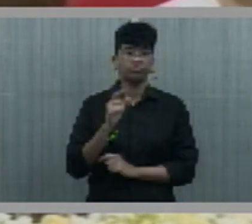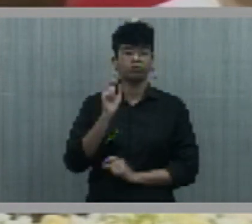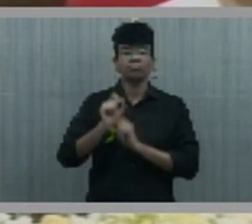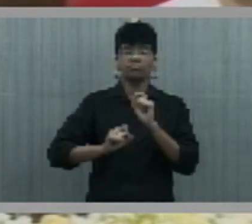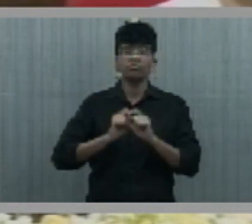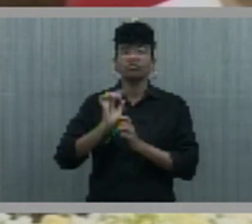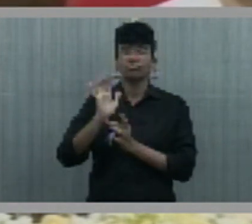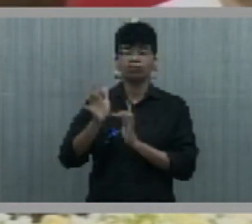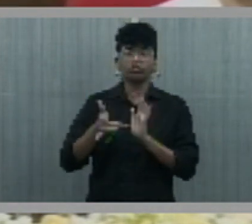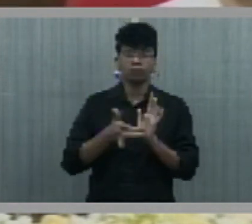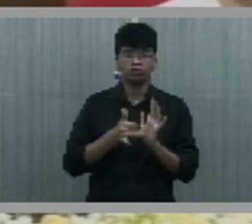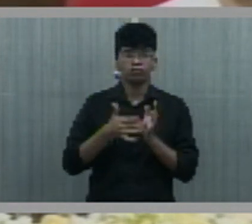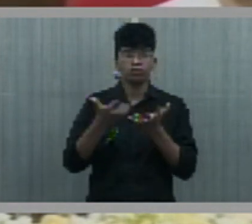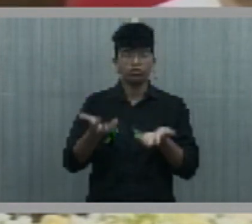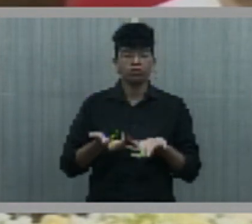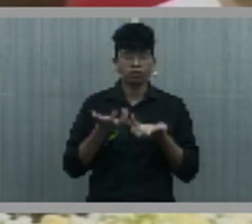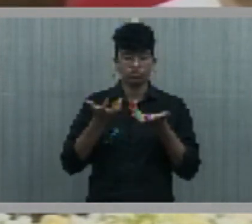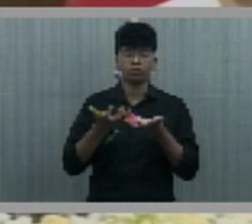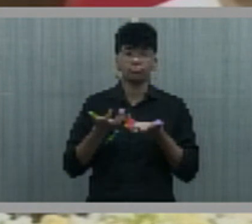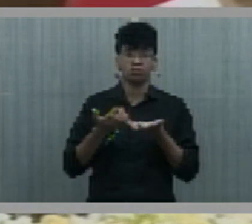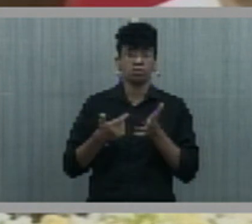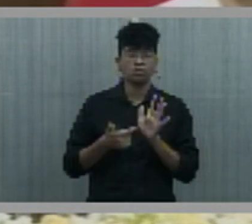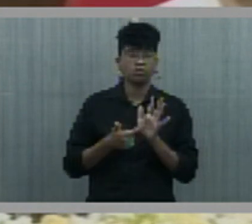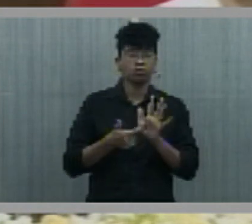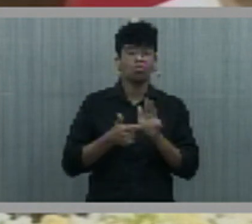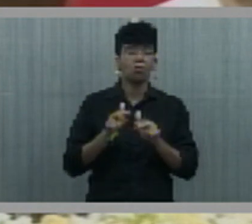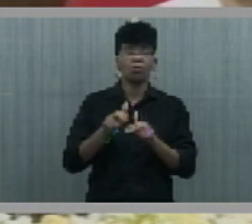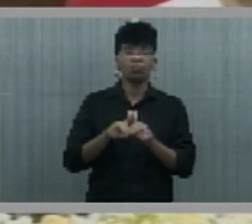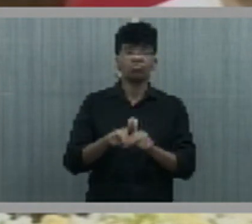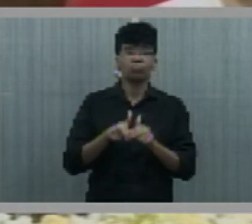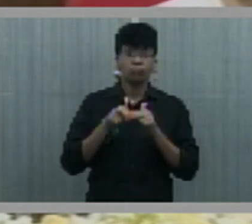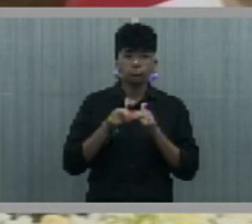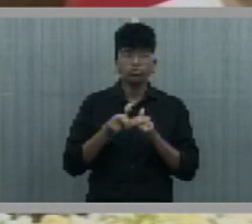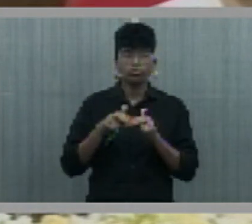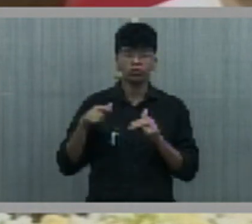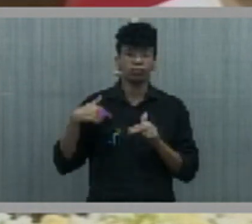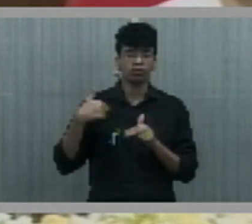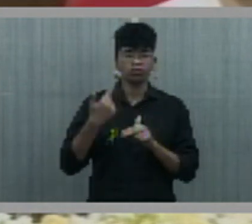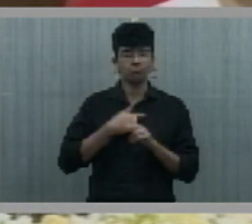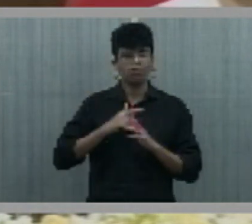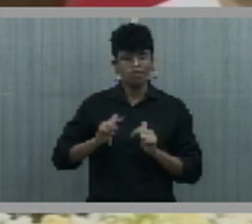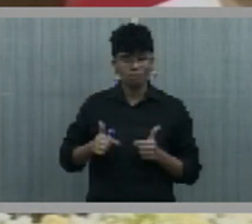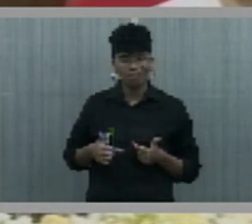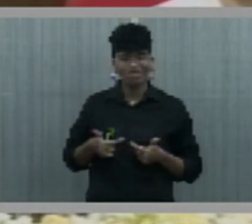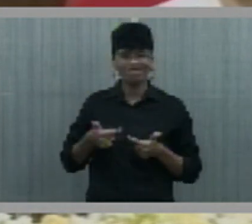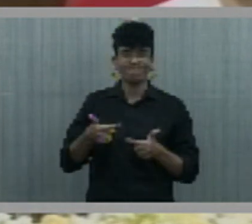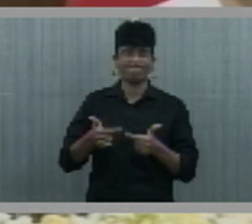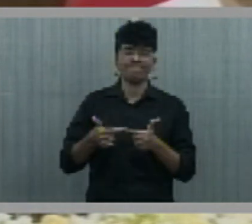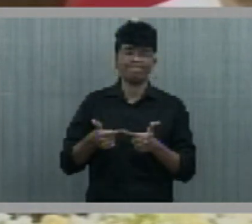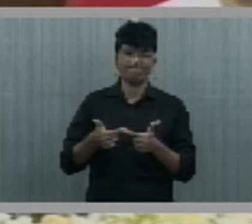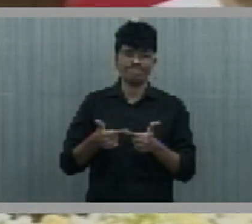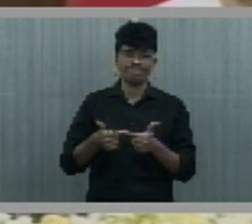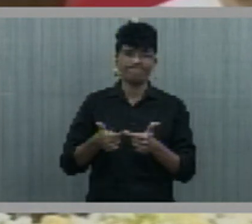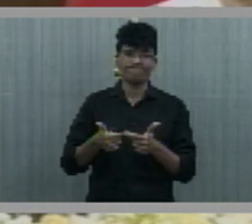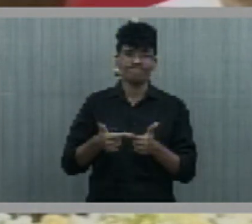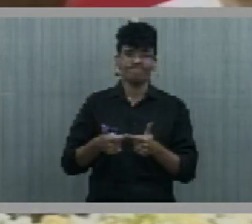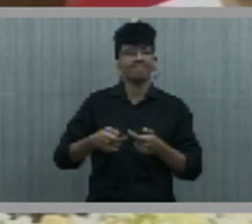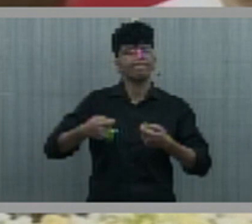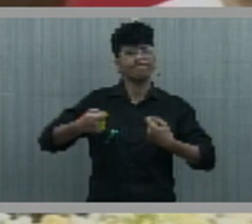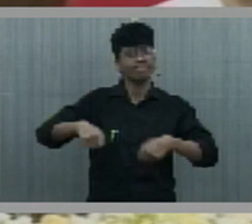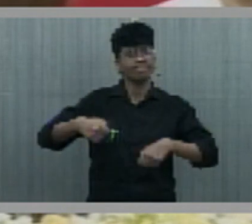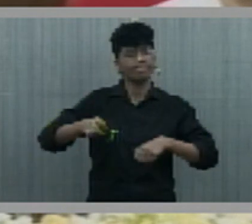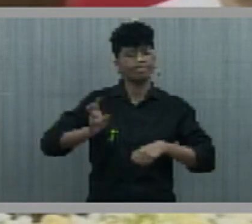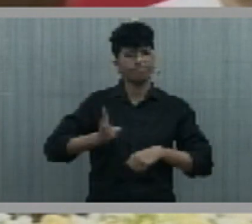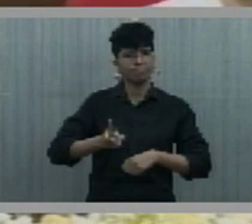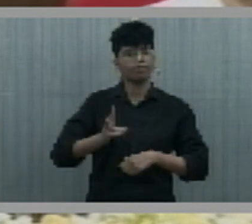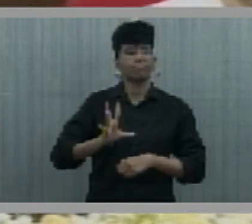Jesus quer acentuar é que o motivo do nosso engajamento na missão deve ser sempre